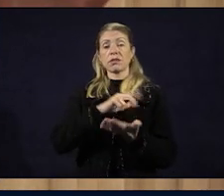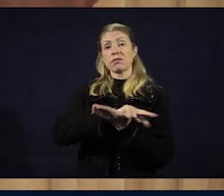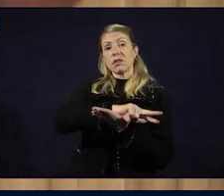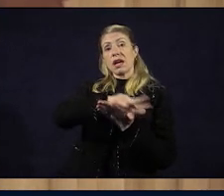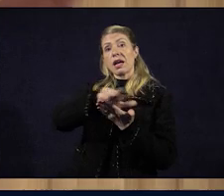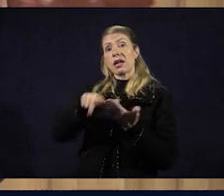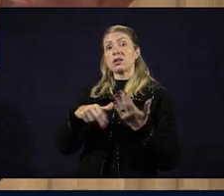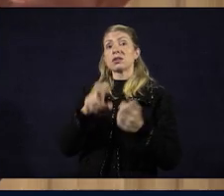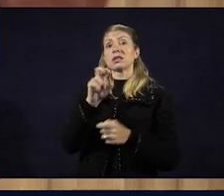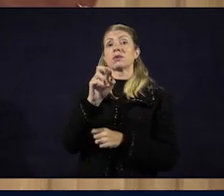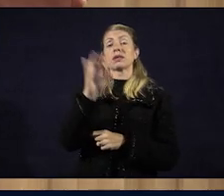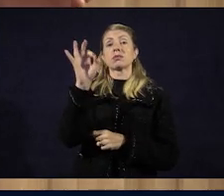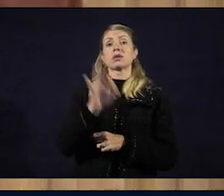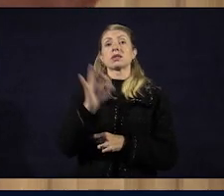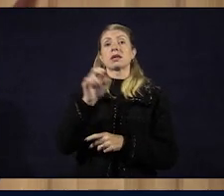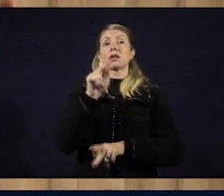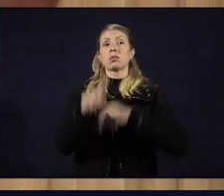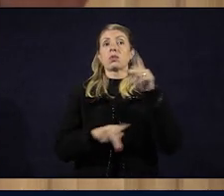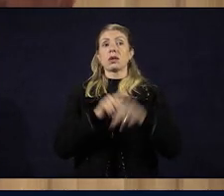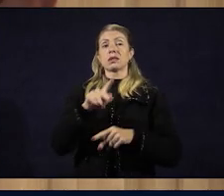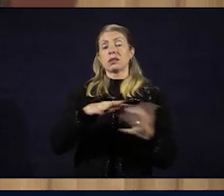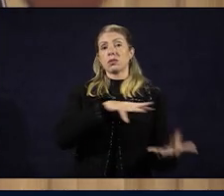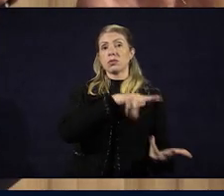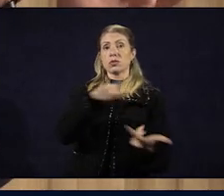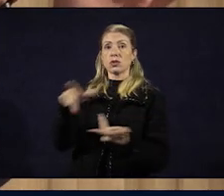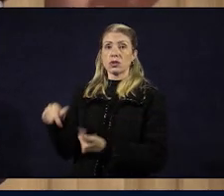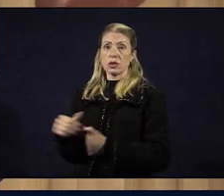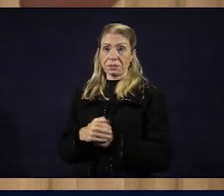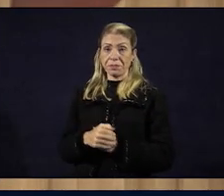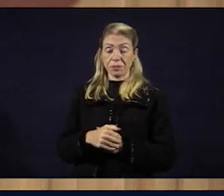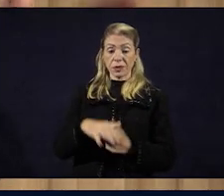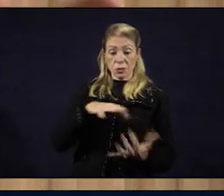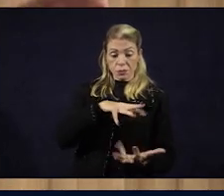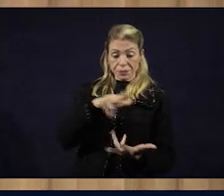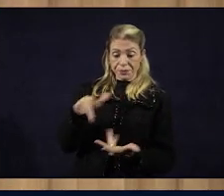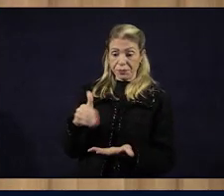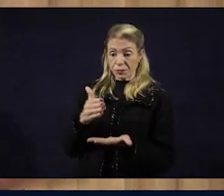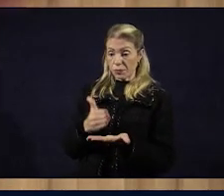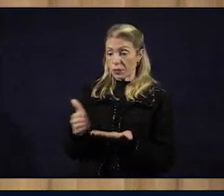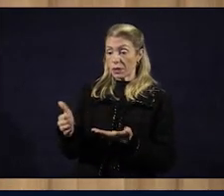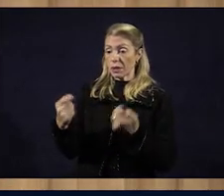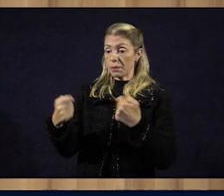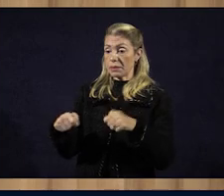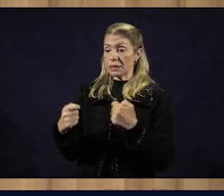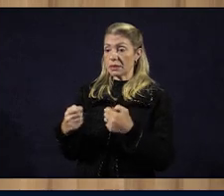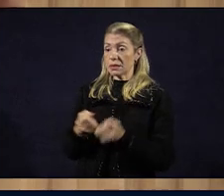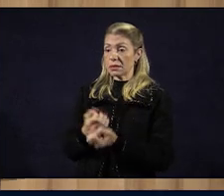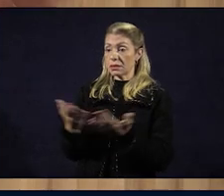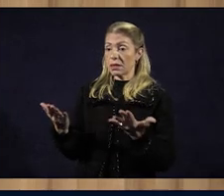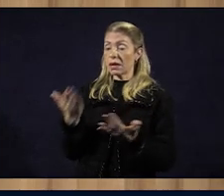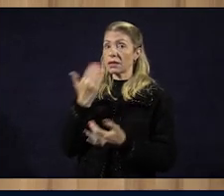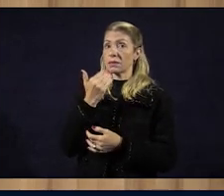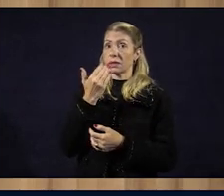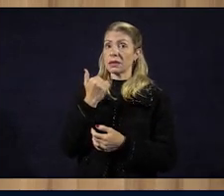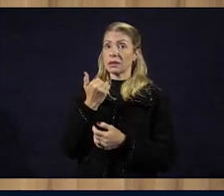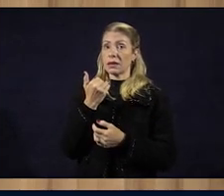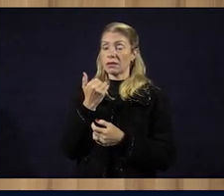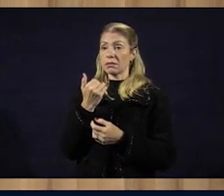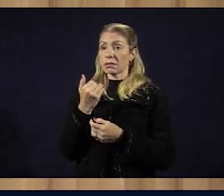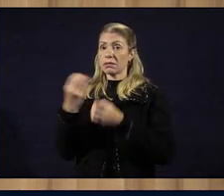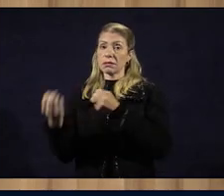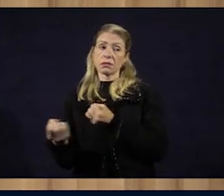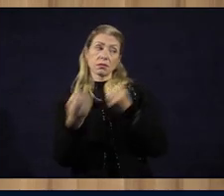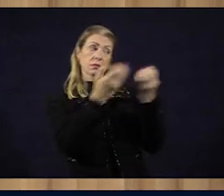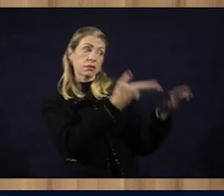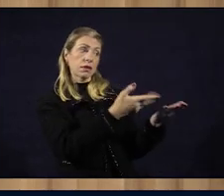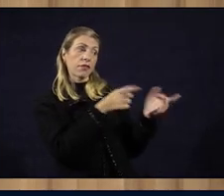50% da população mundial. Então, esse lado do mundo aqui precisa alimentar aquele outro lado do mundo